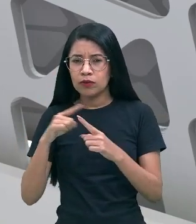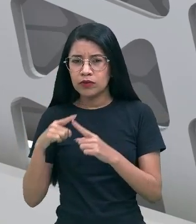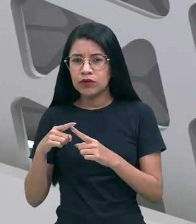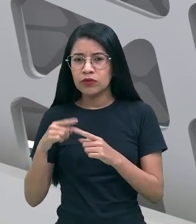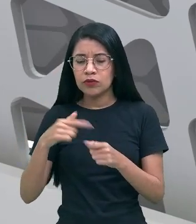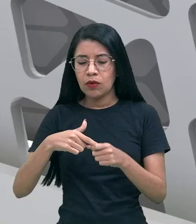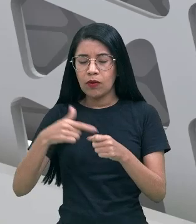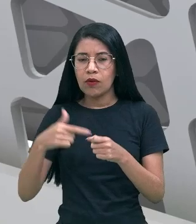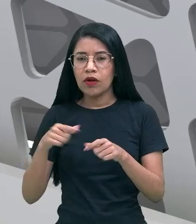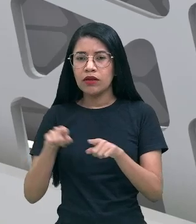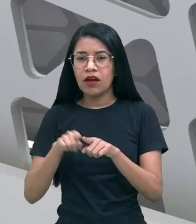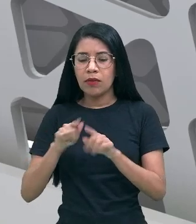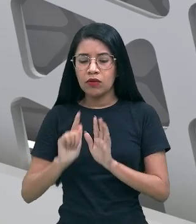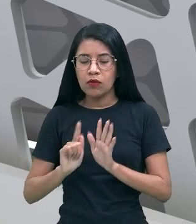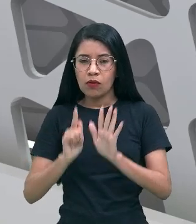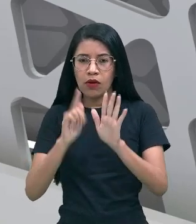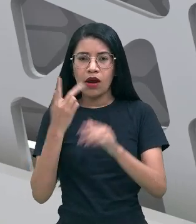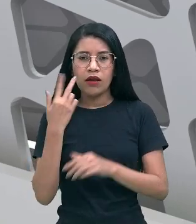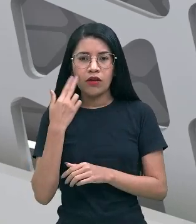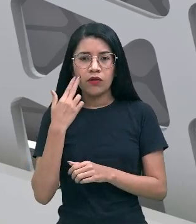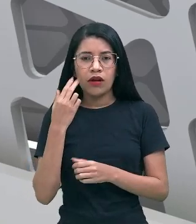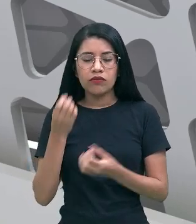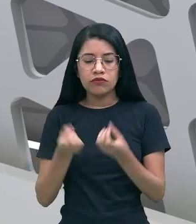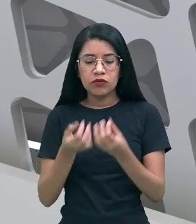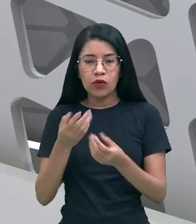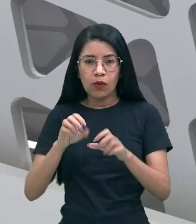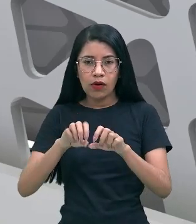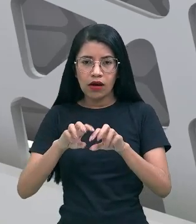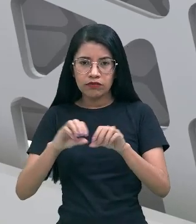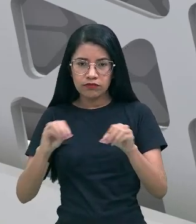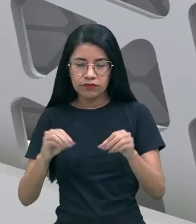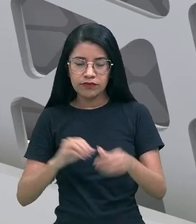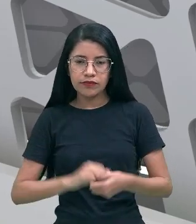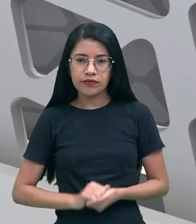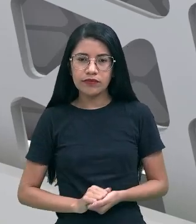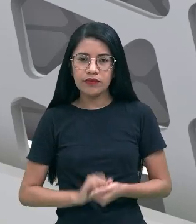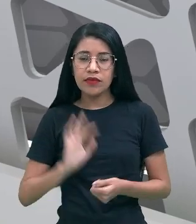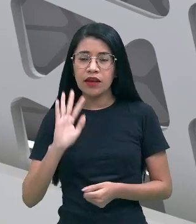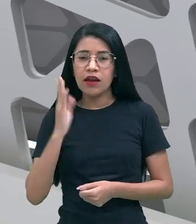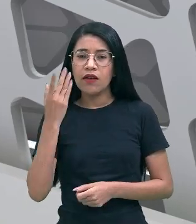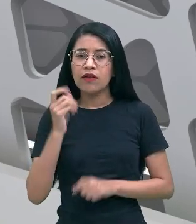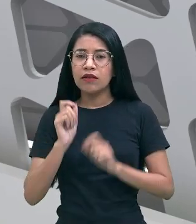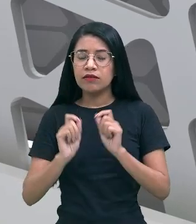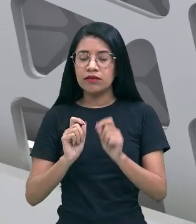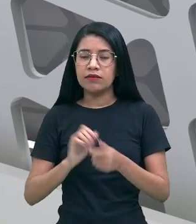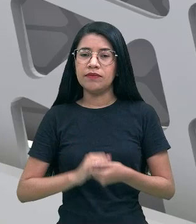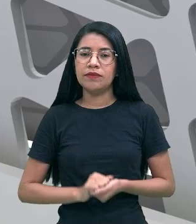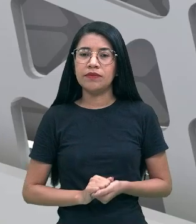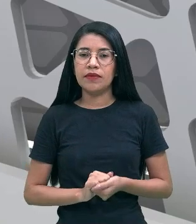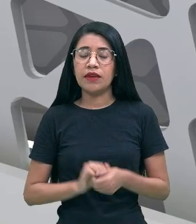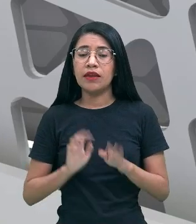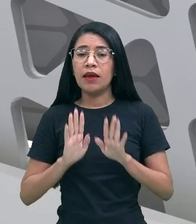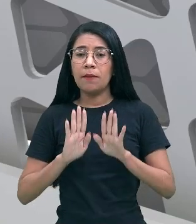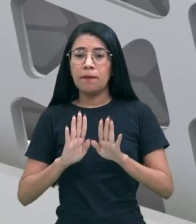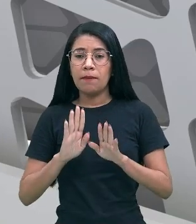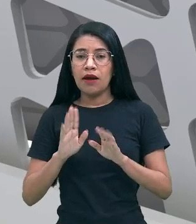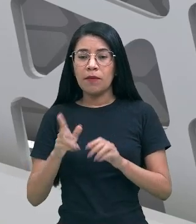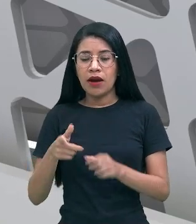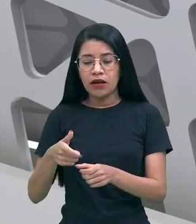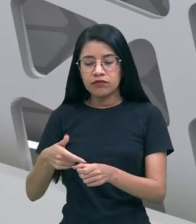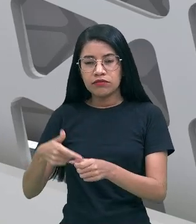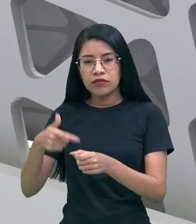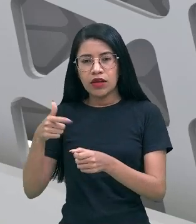inclusive, junto com o gás natural e o carvão mineral. E aí o que acontece? Só que para a gente extrair essa energia